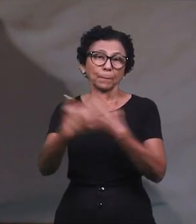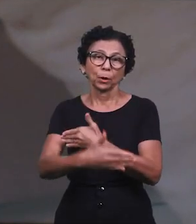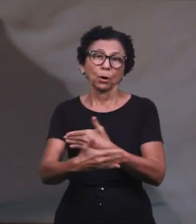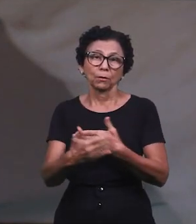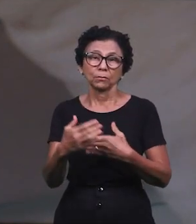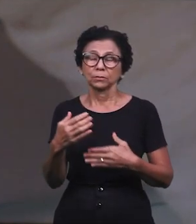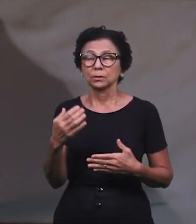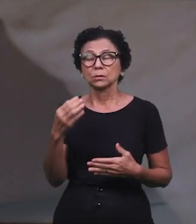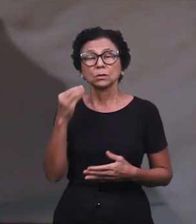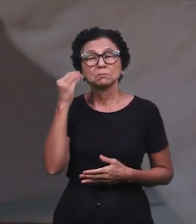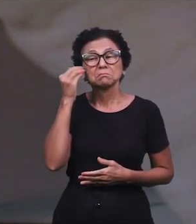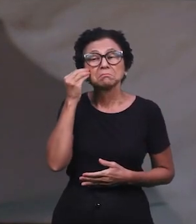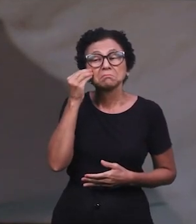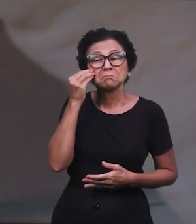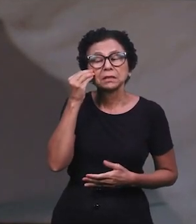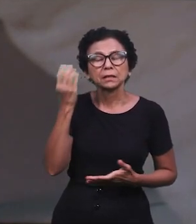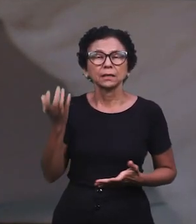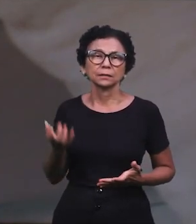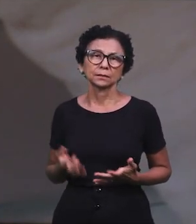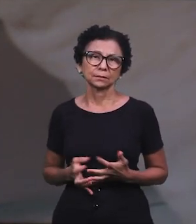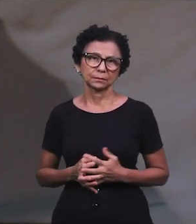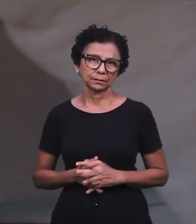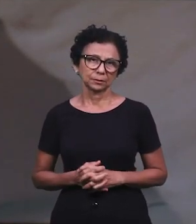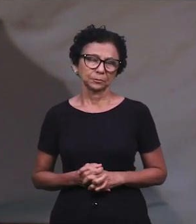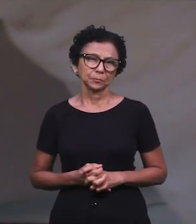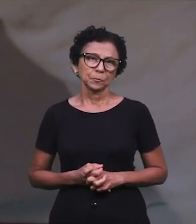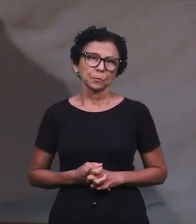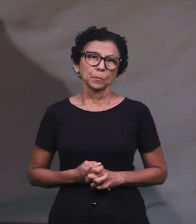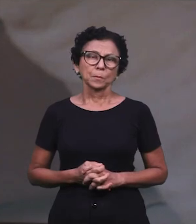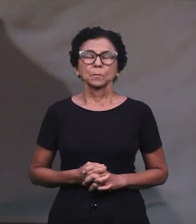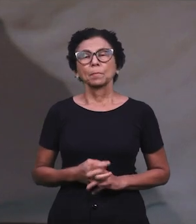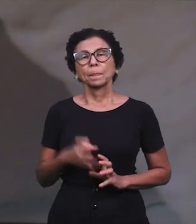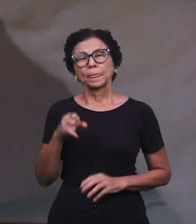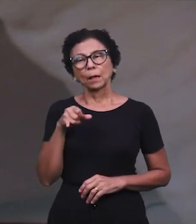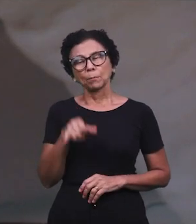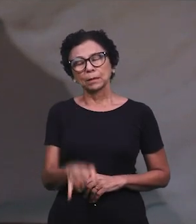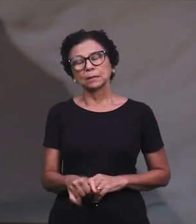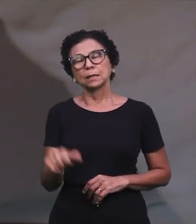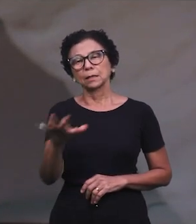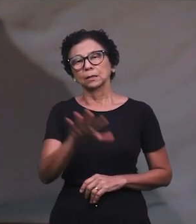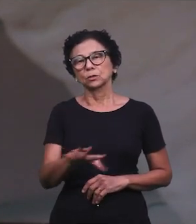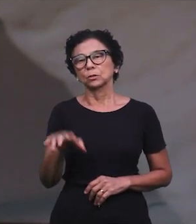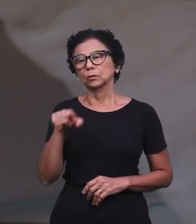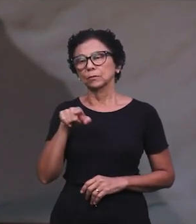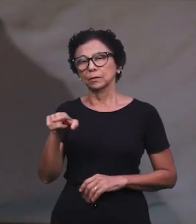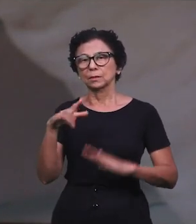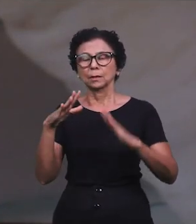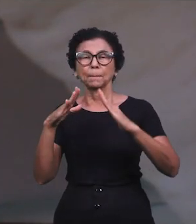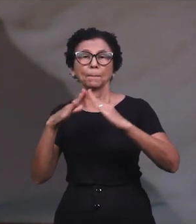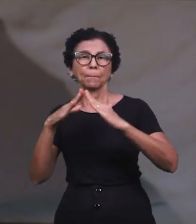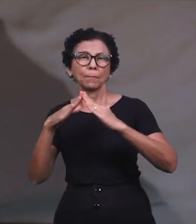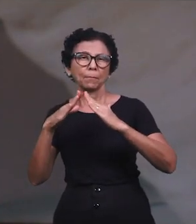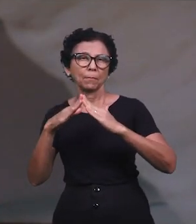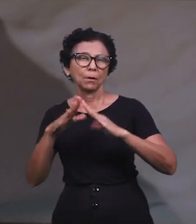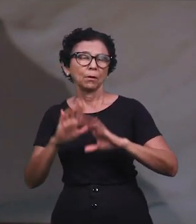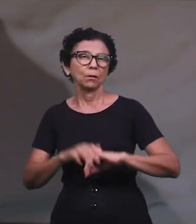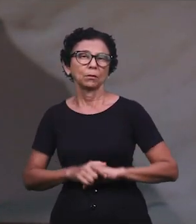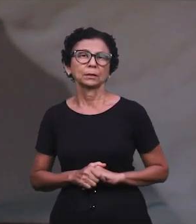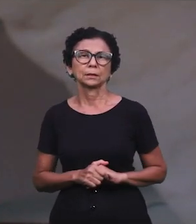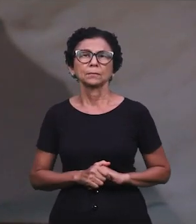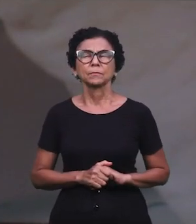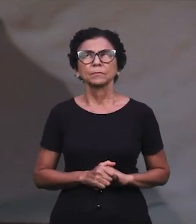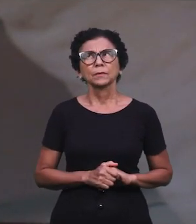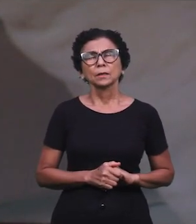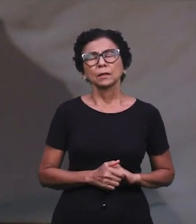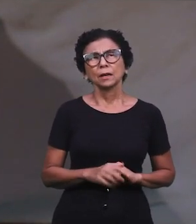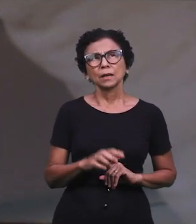bom? Mas se tiver aqui onde você mora um concurso, mesmo que não seja o cargo que você quer, mas